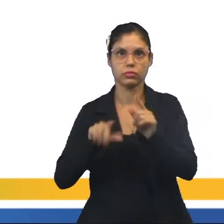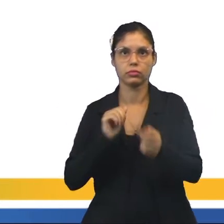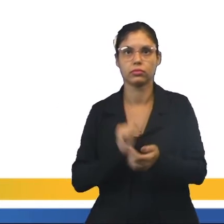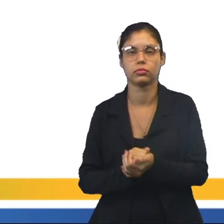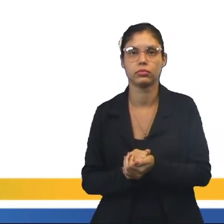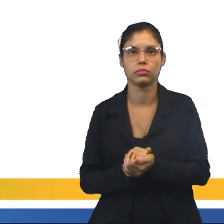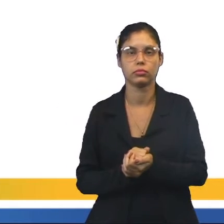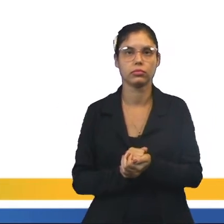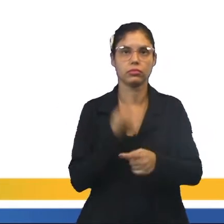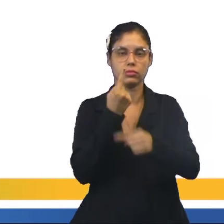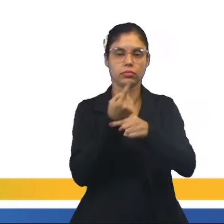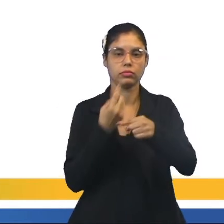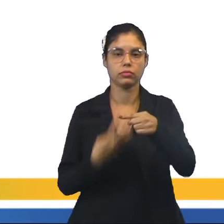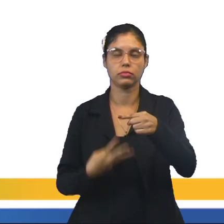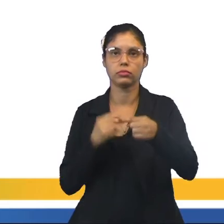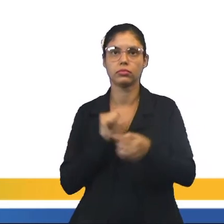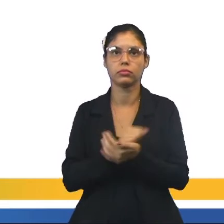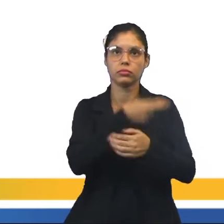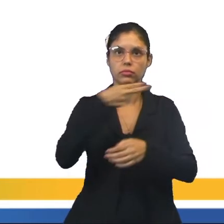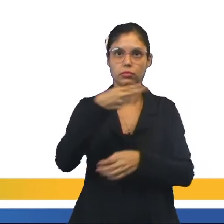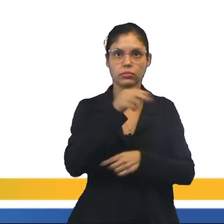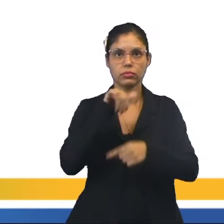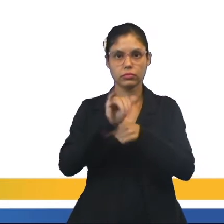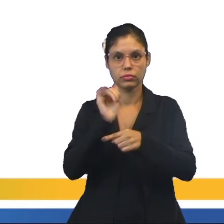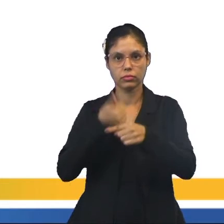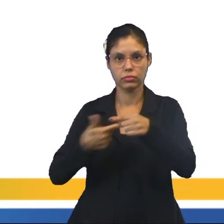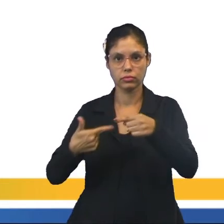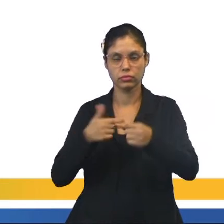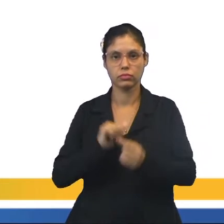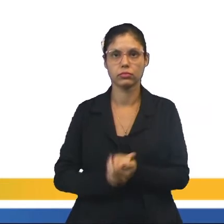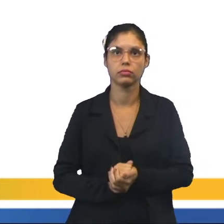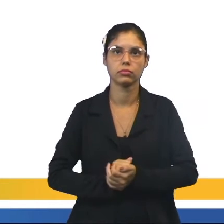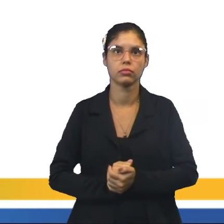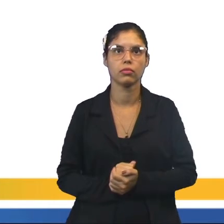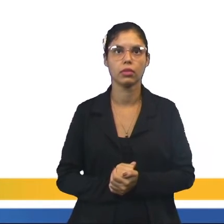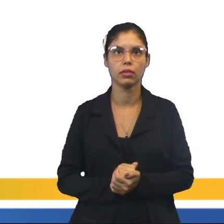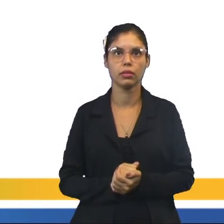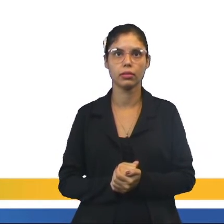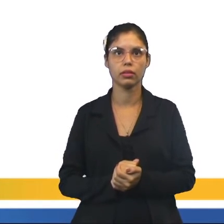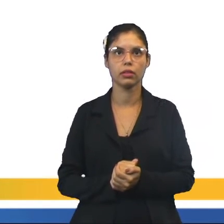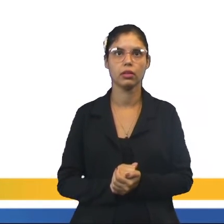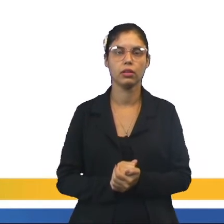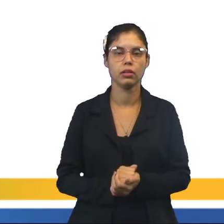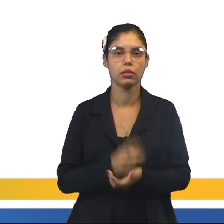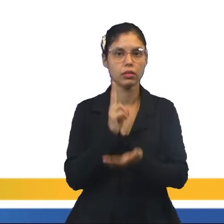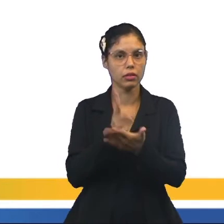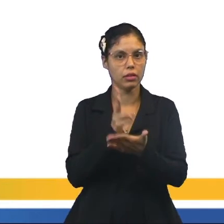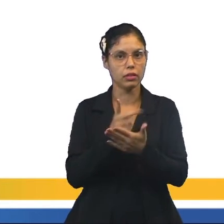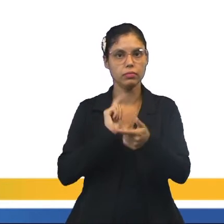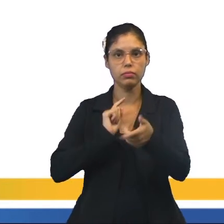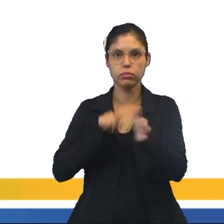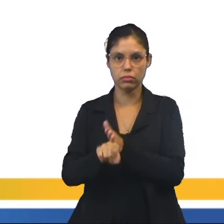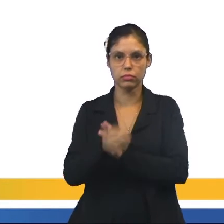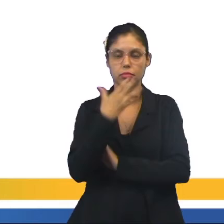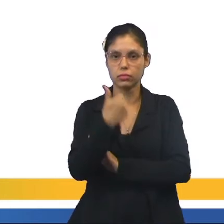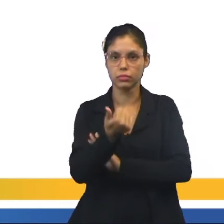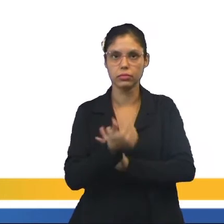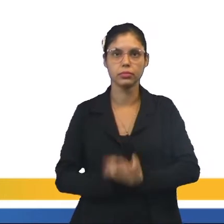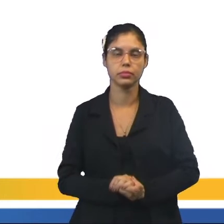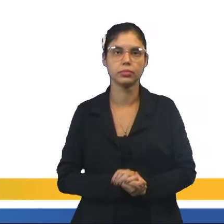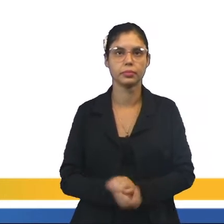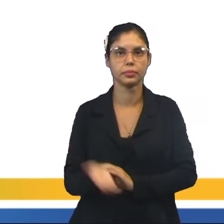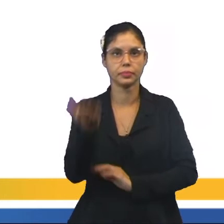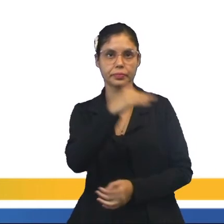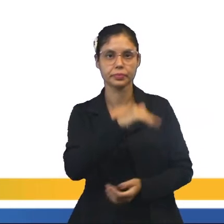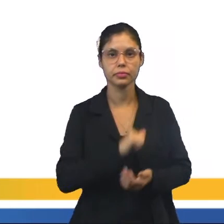nós temos aí 1/3, que é igual a y sobre 12. Então é a mesma questão. Tudo bem?